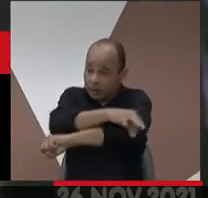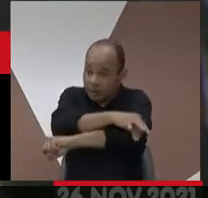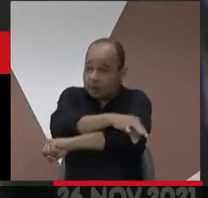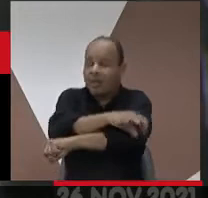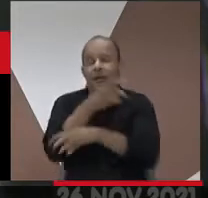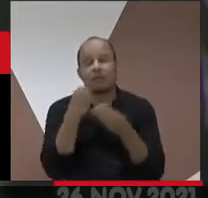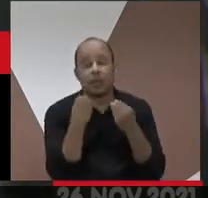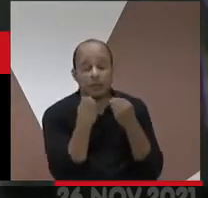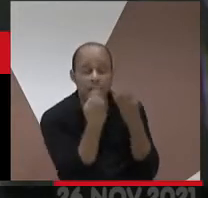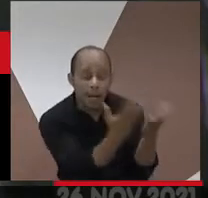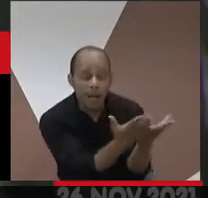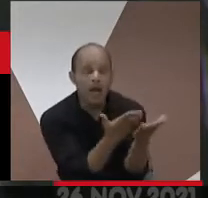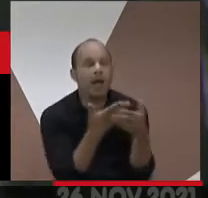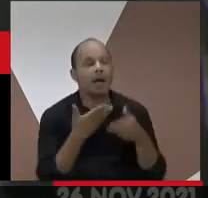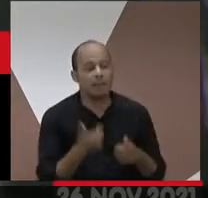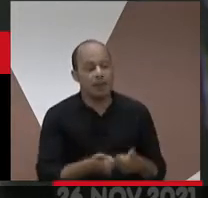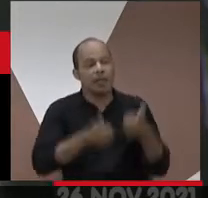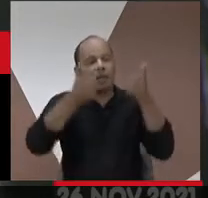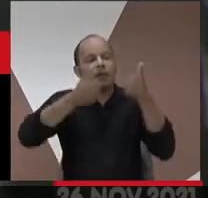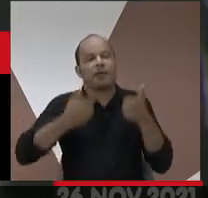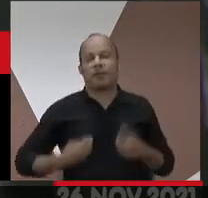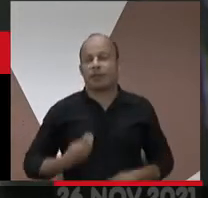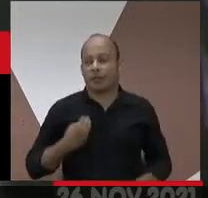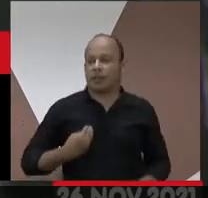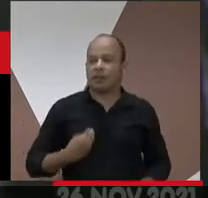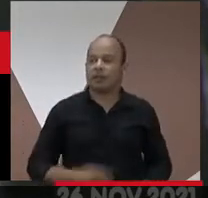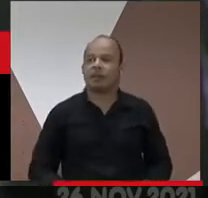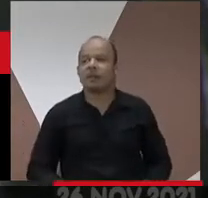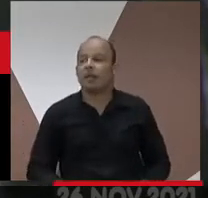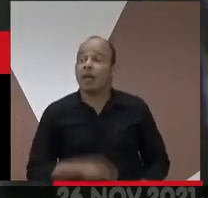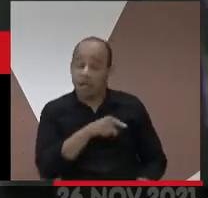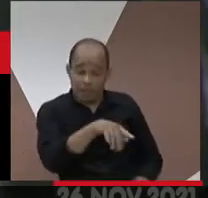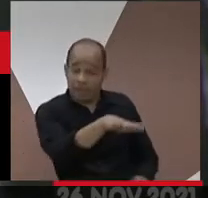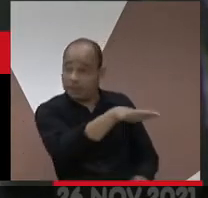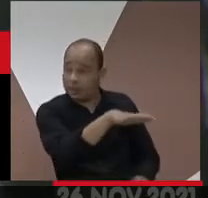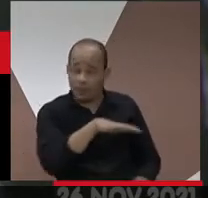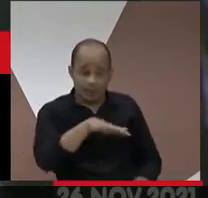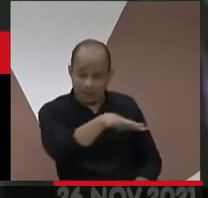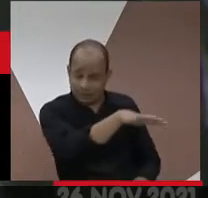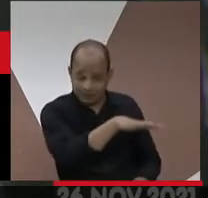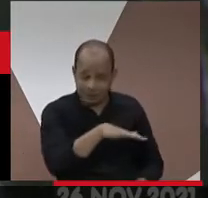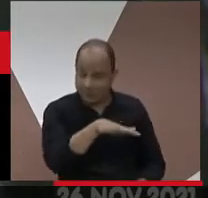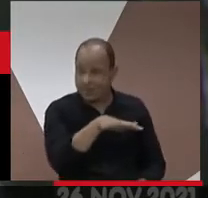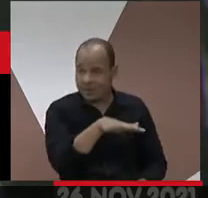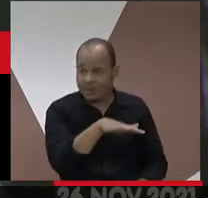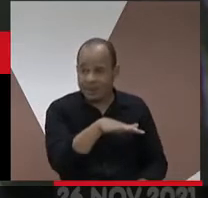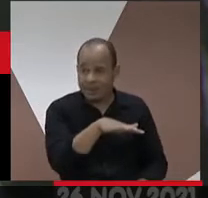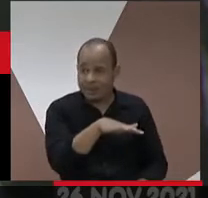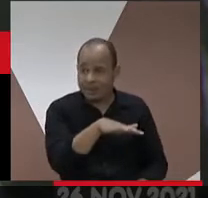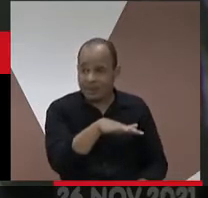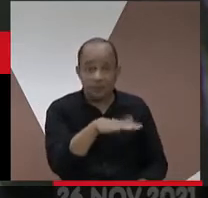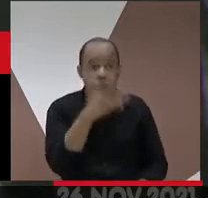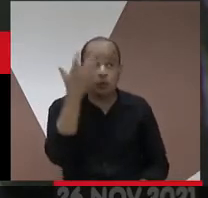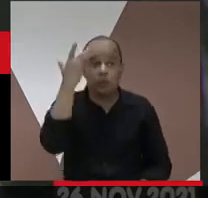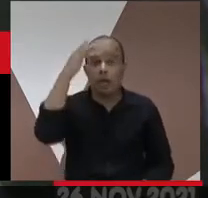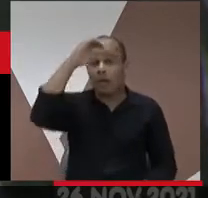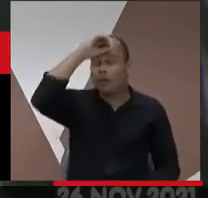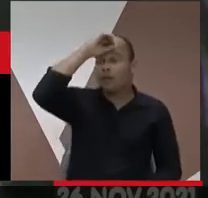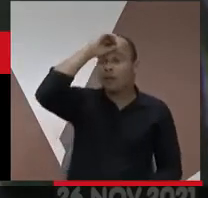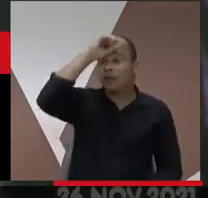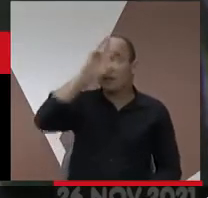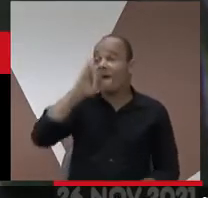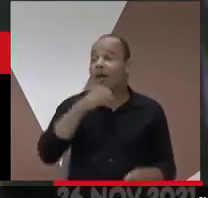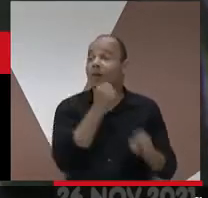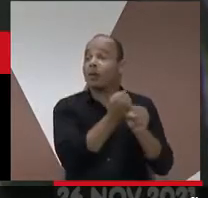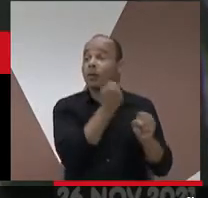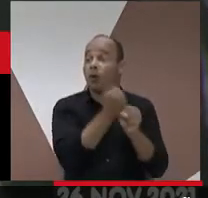deles. A maioria dos moradores do Nascentes Imperiais não sabem que essa obra vai passar por lá, porque nós estamos